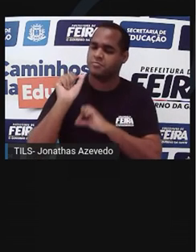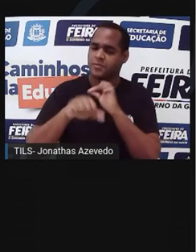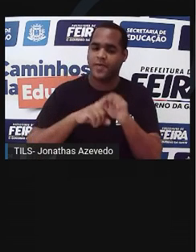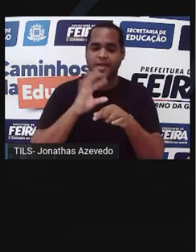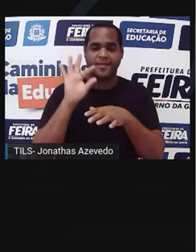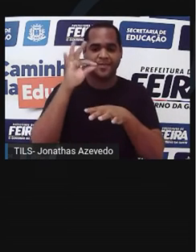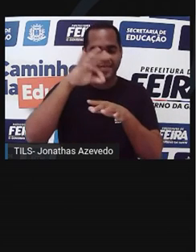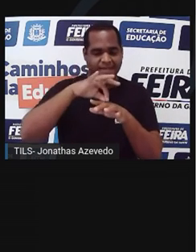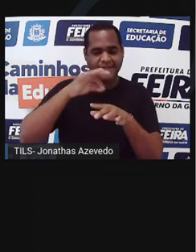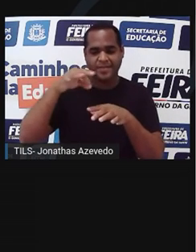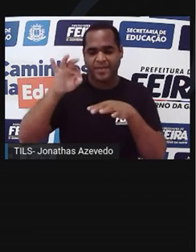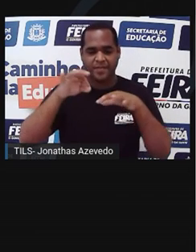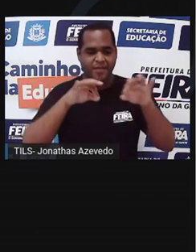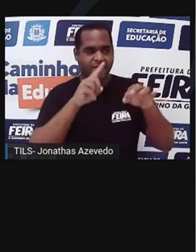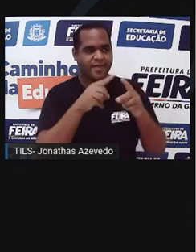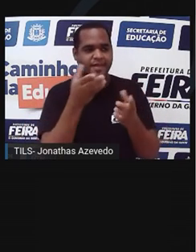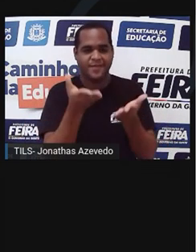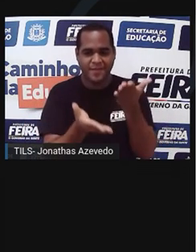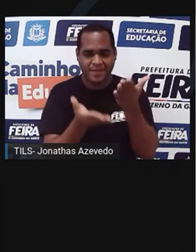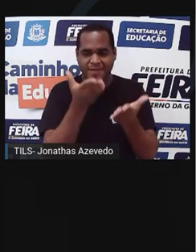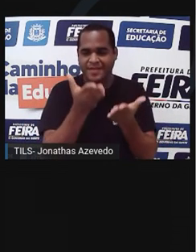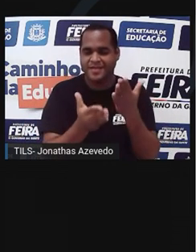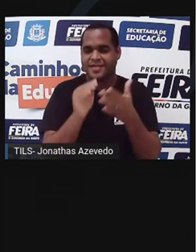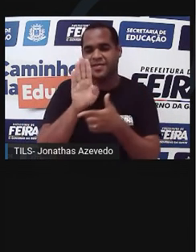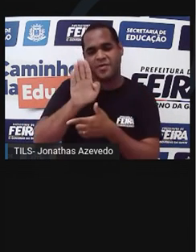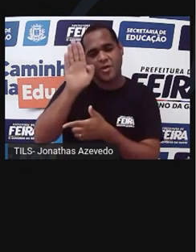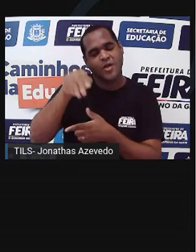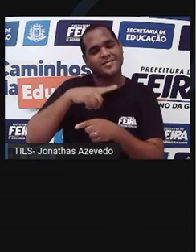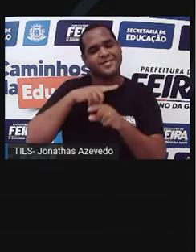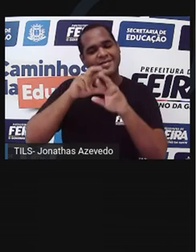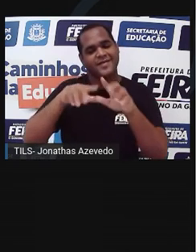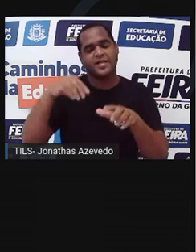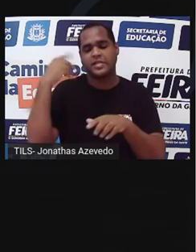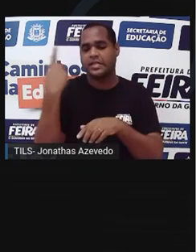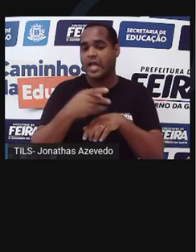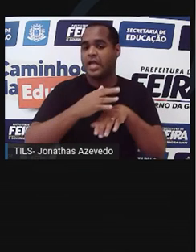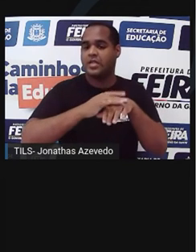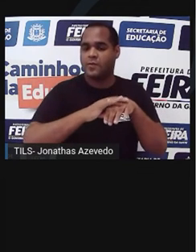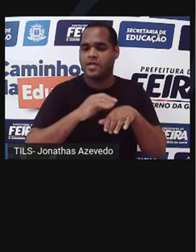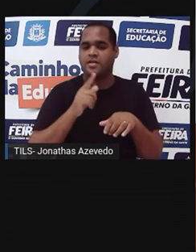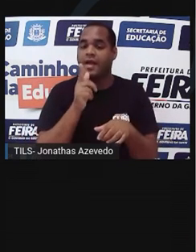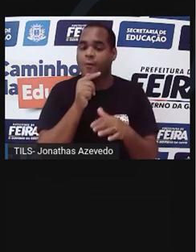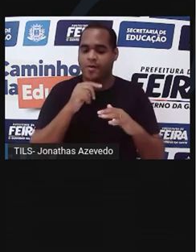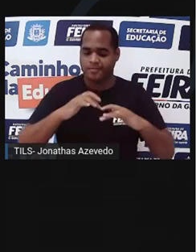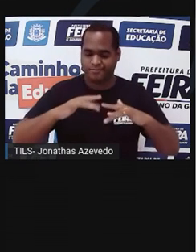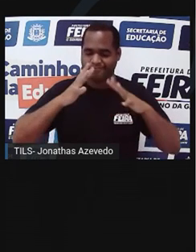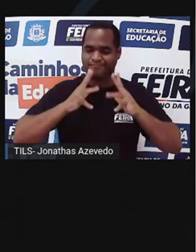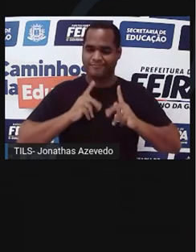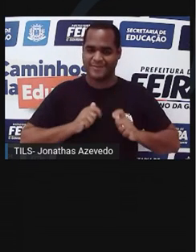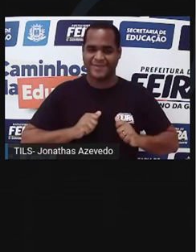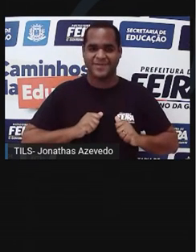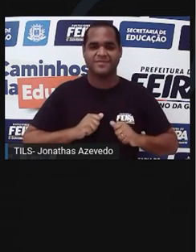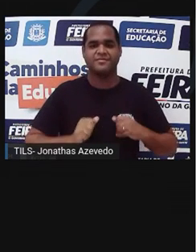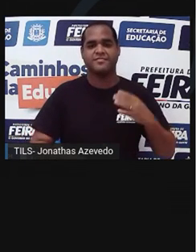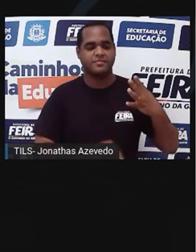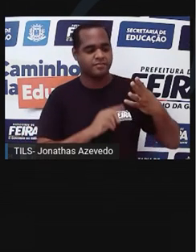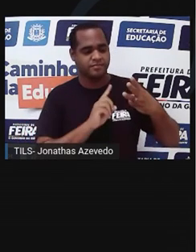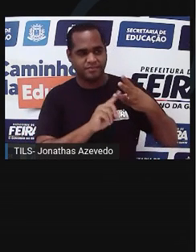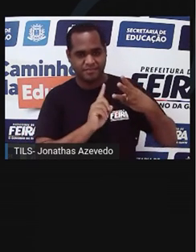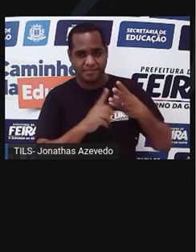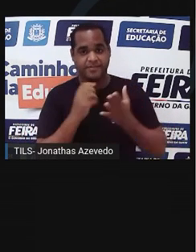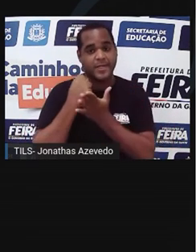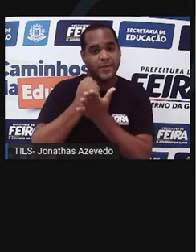as plantas, de fazer controle biológico de pragas e doenças, de purificar a água. 3.